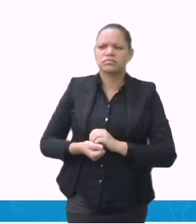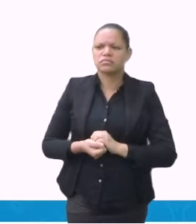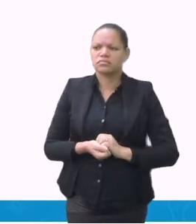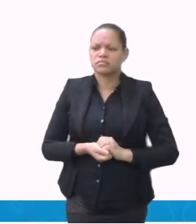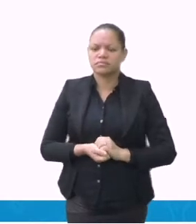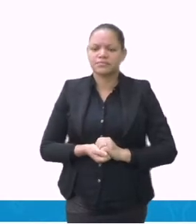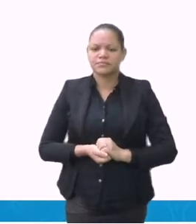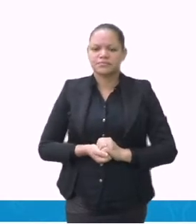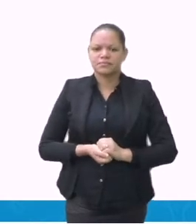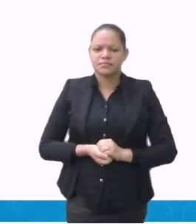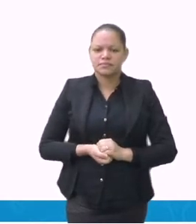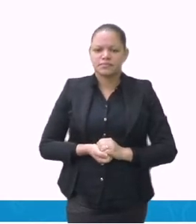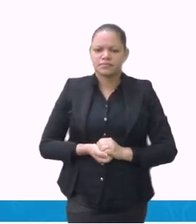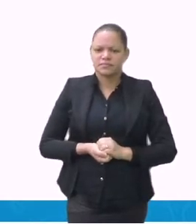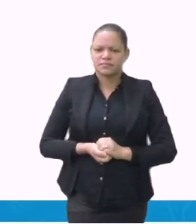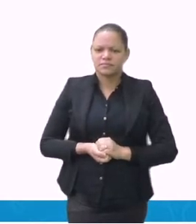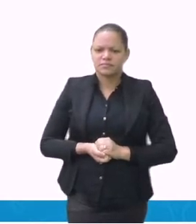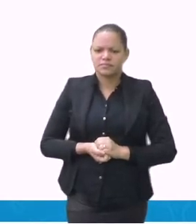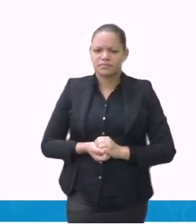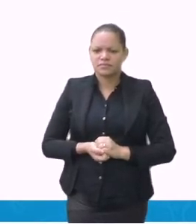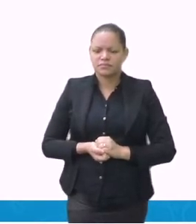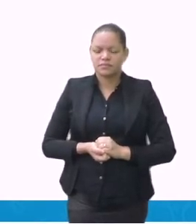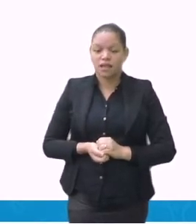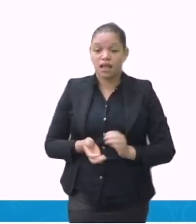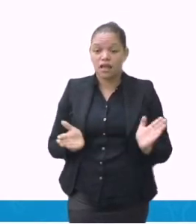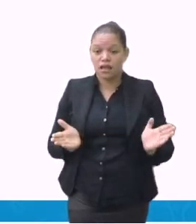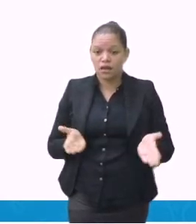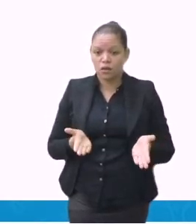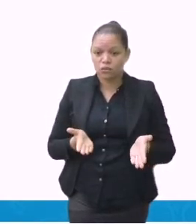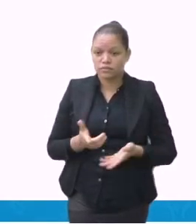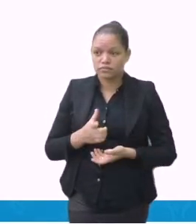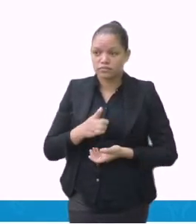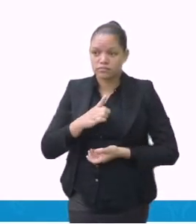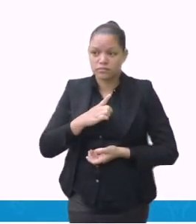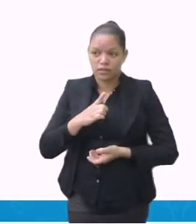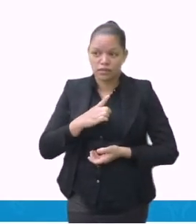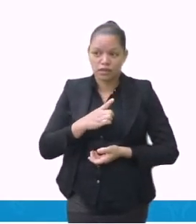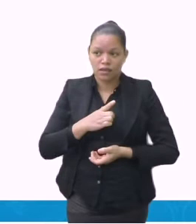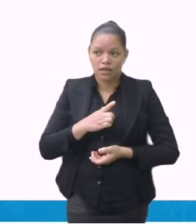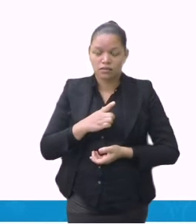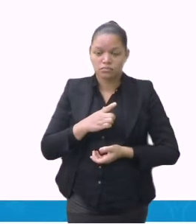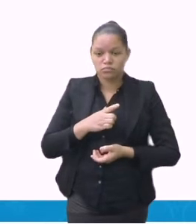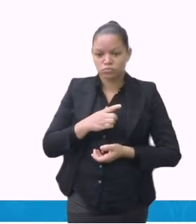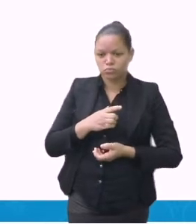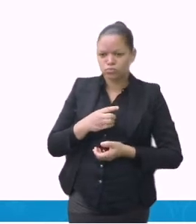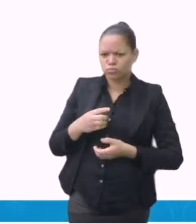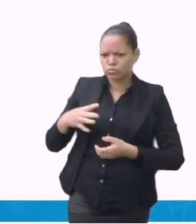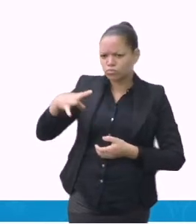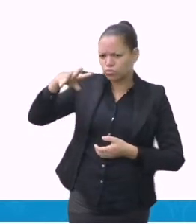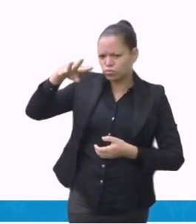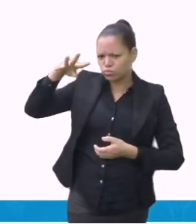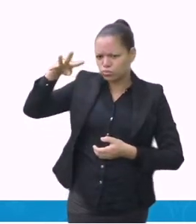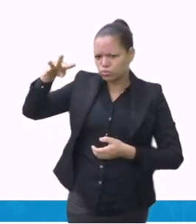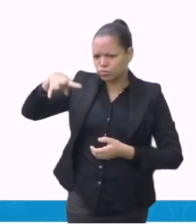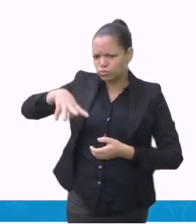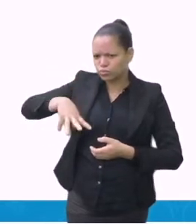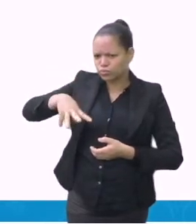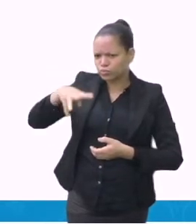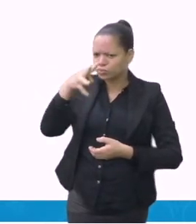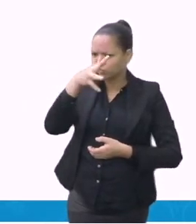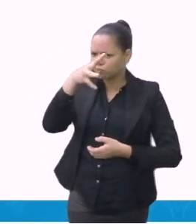Vamos continuar. Nós temos aqui uma malha quadriculada com alguns objetos,